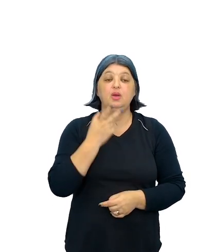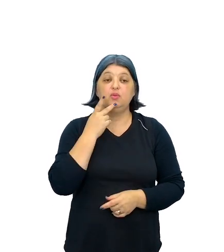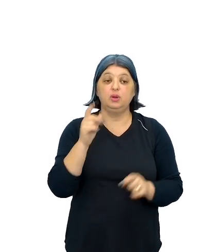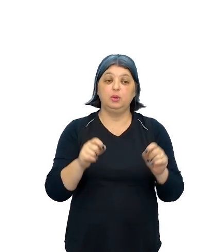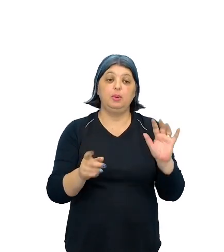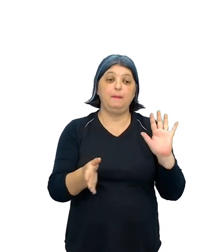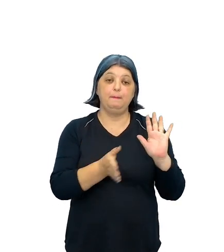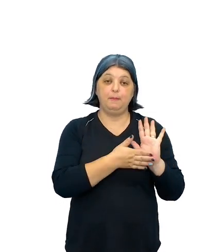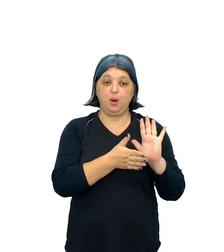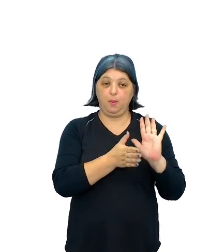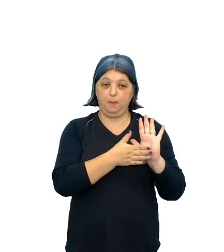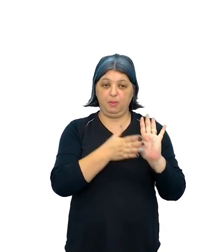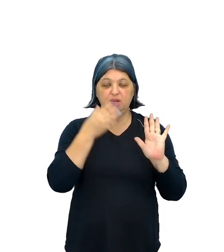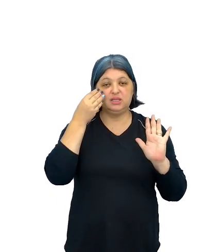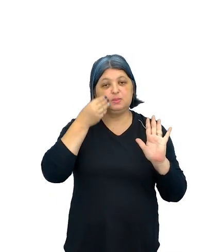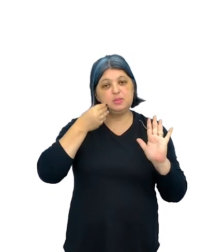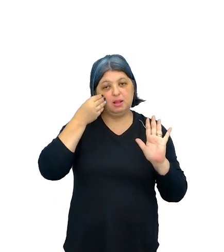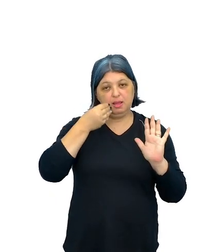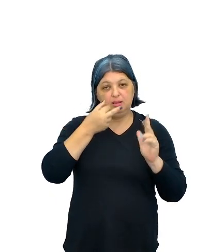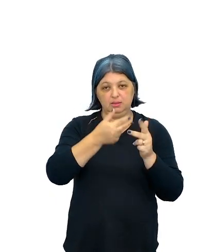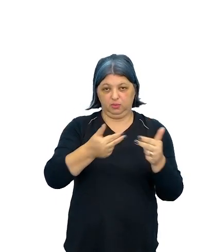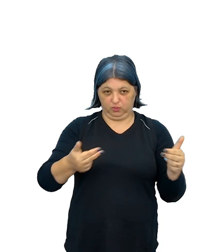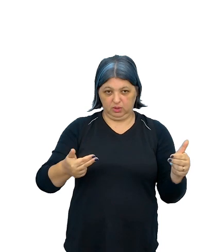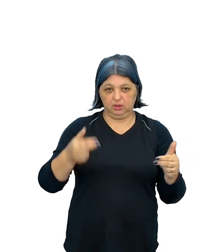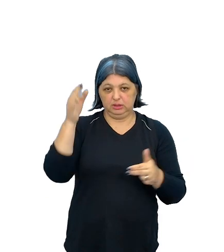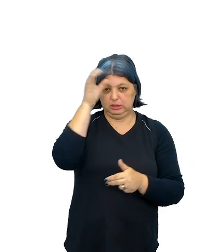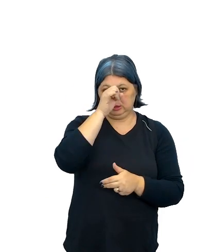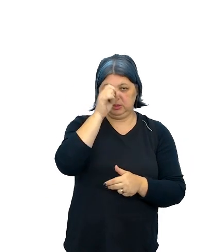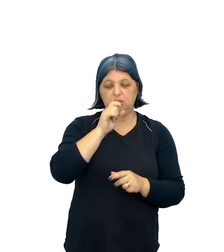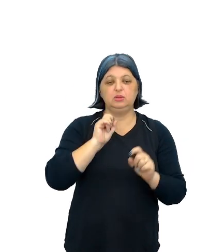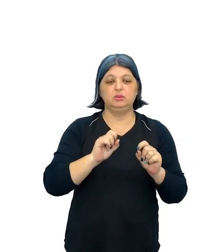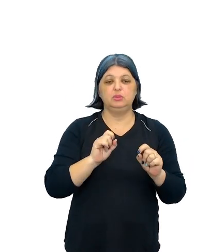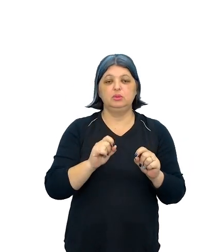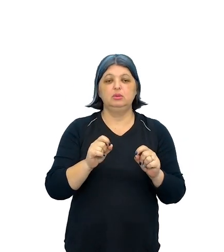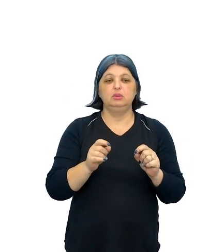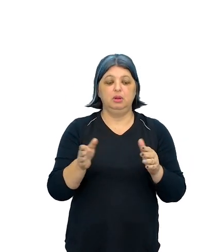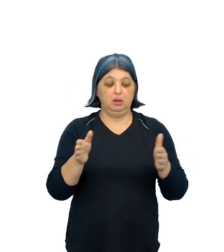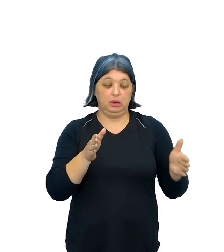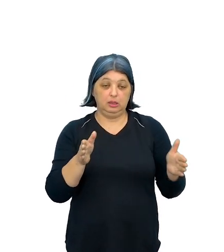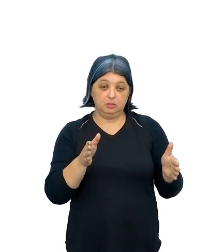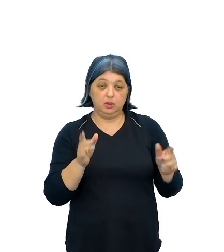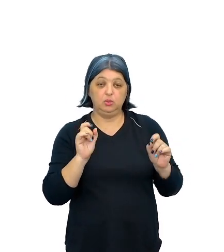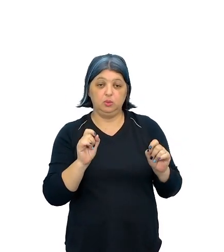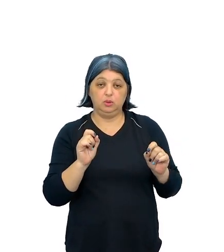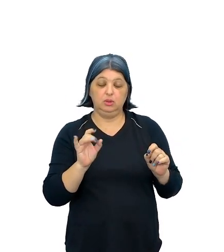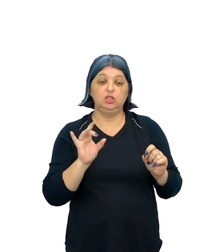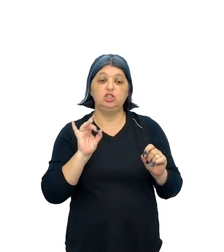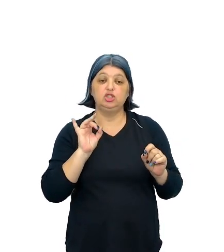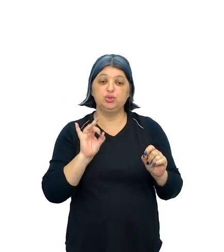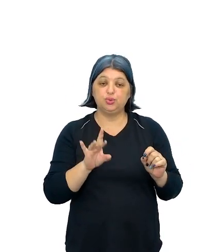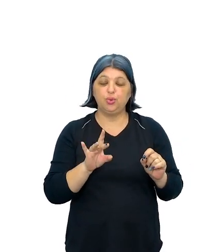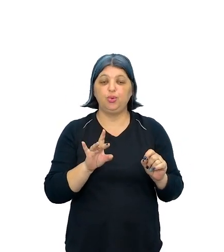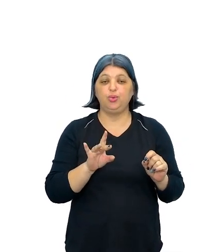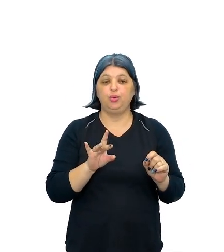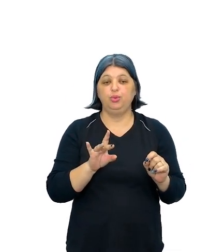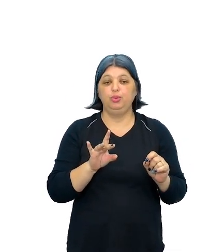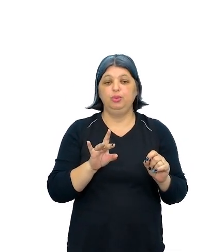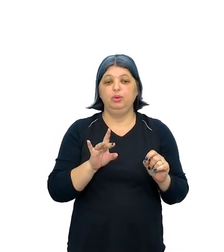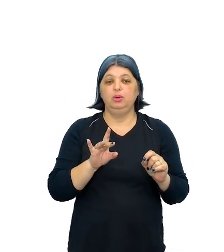em propor experiências de aprendizagem, nós vamos aqui neste momento apenas fazer